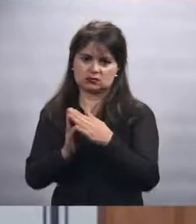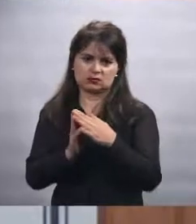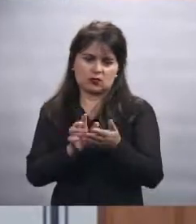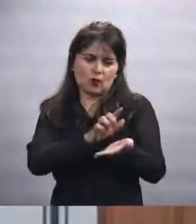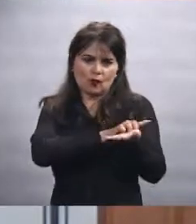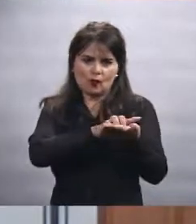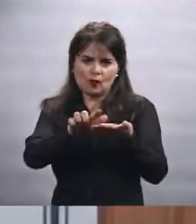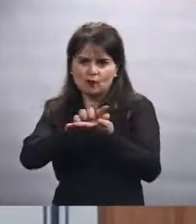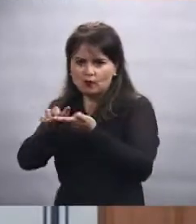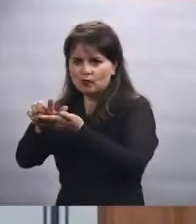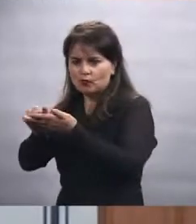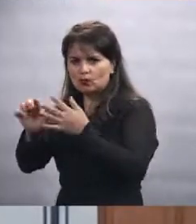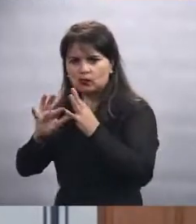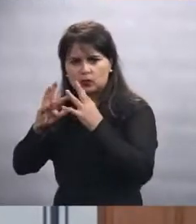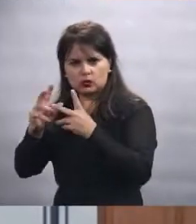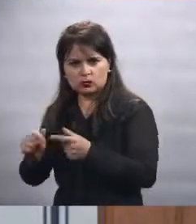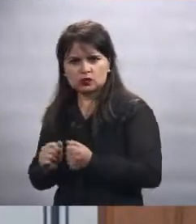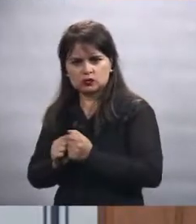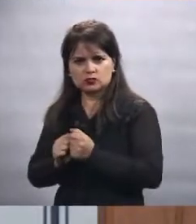que